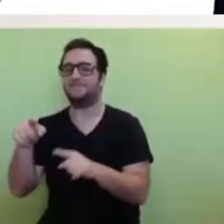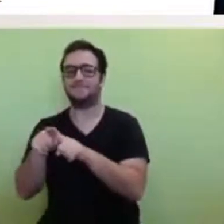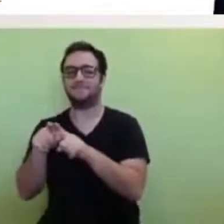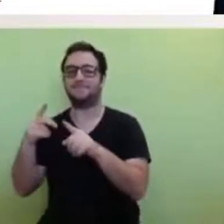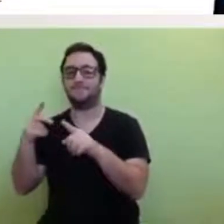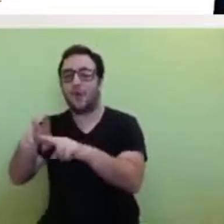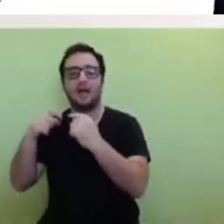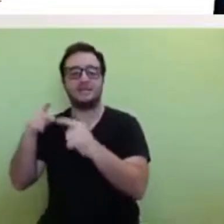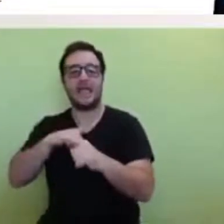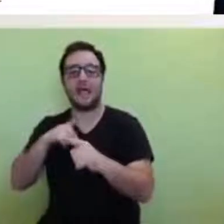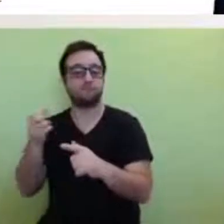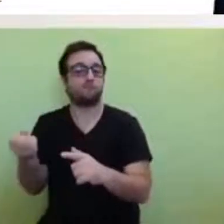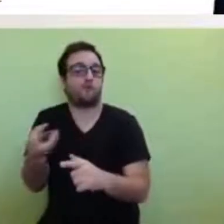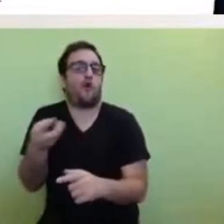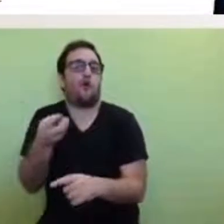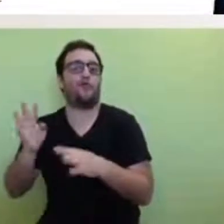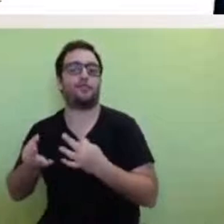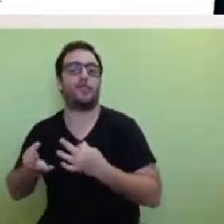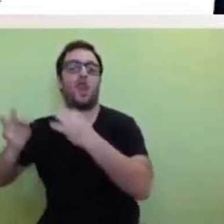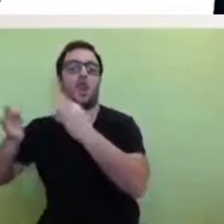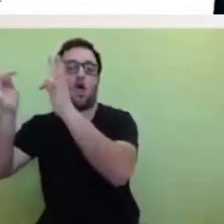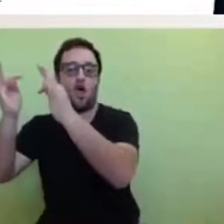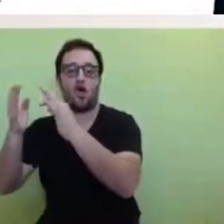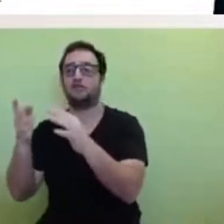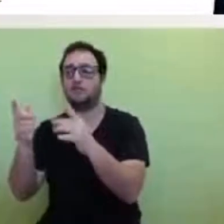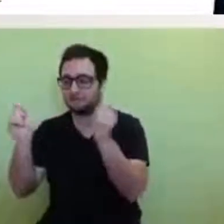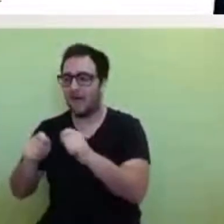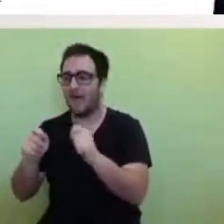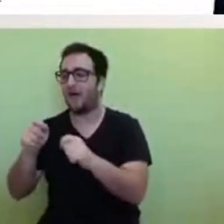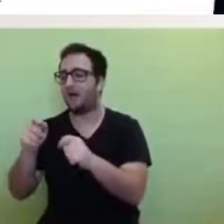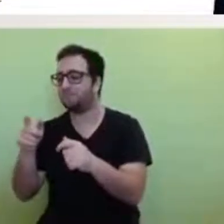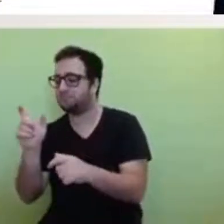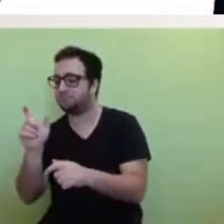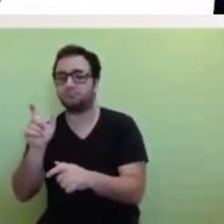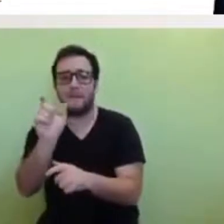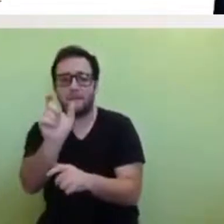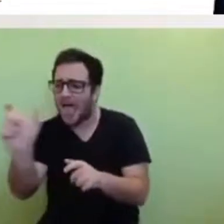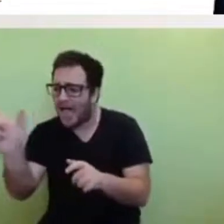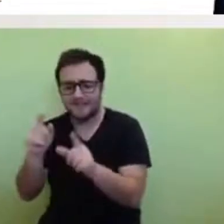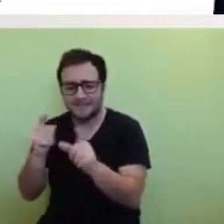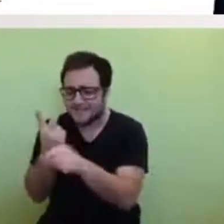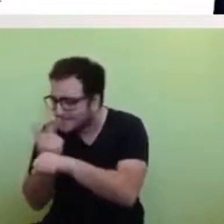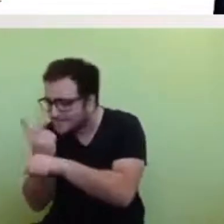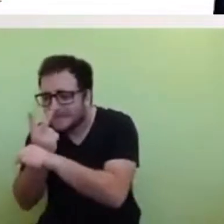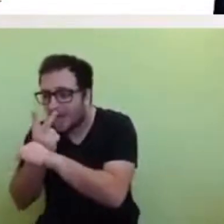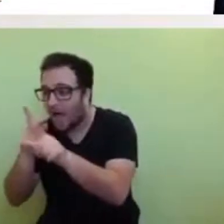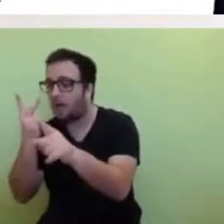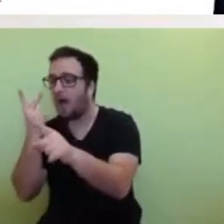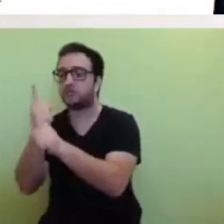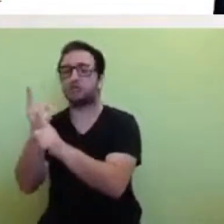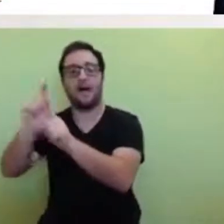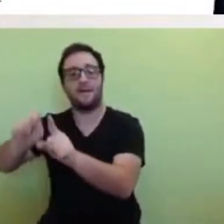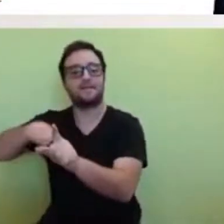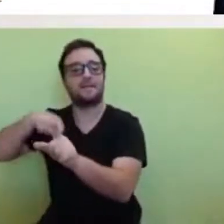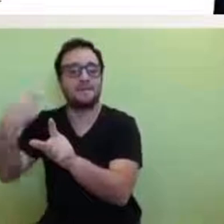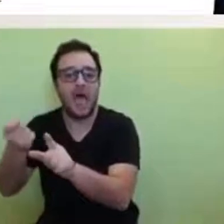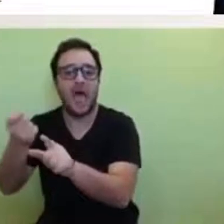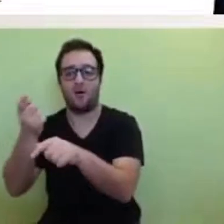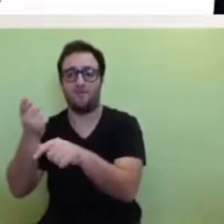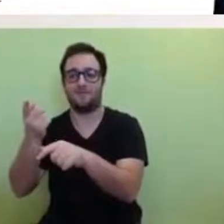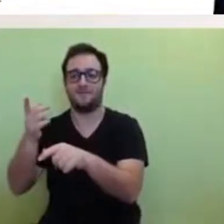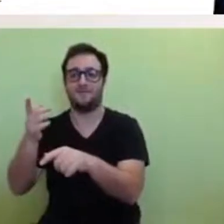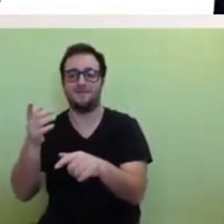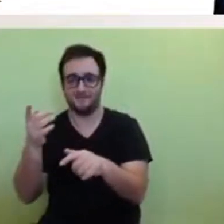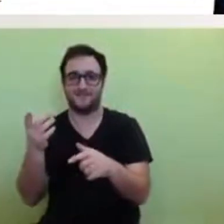uma palavra, buscar um sinal, no caso, ou onde você parou de ler, o que você não consegue fazer em um vídeo.